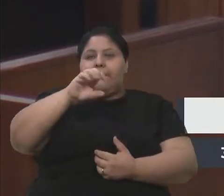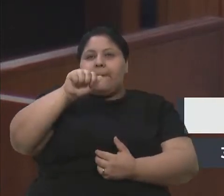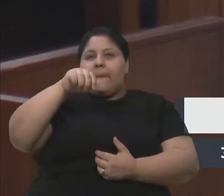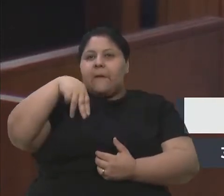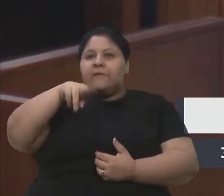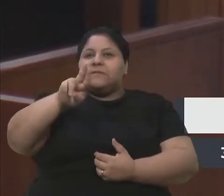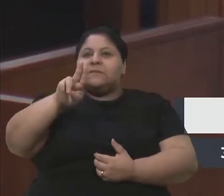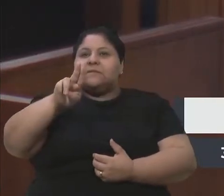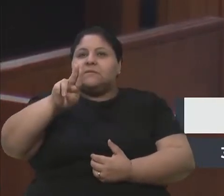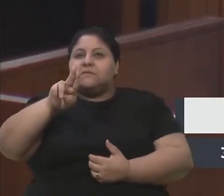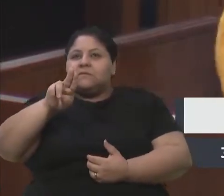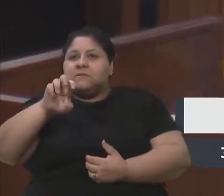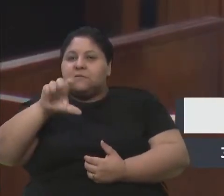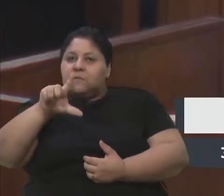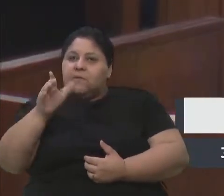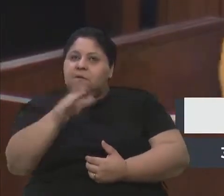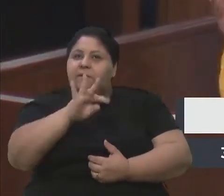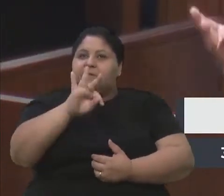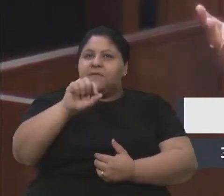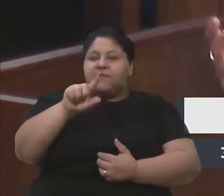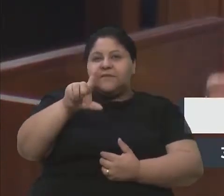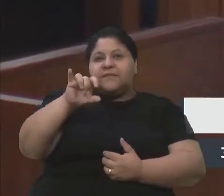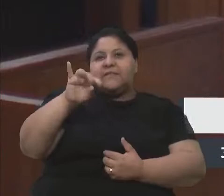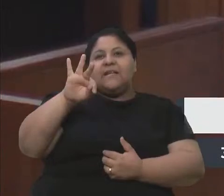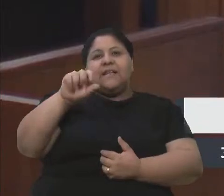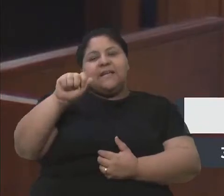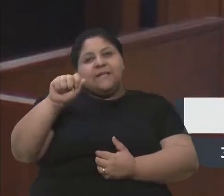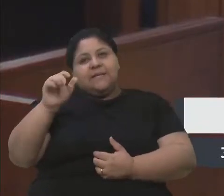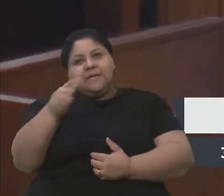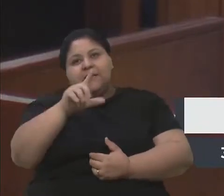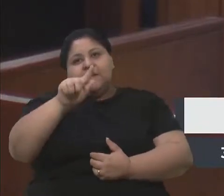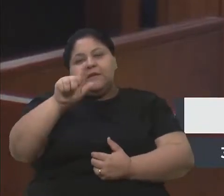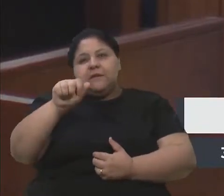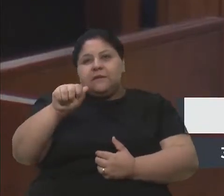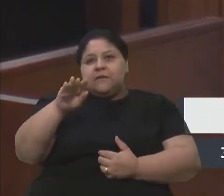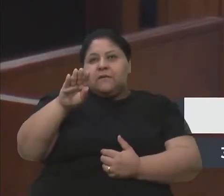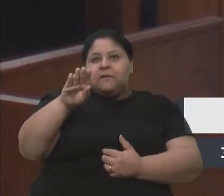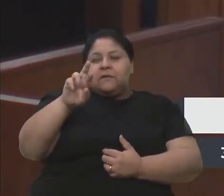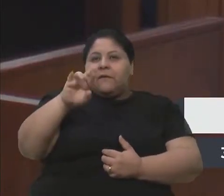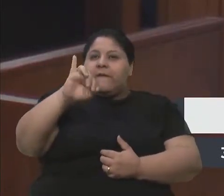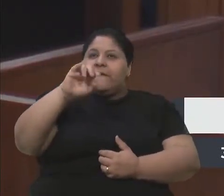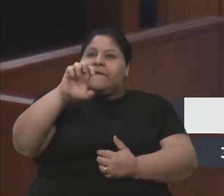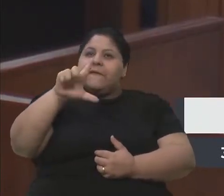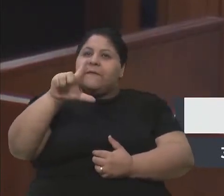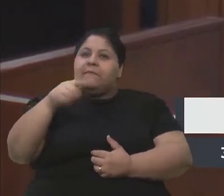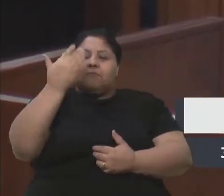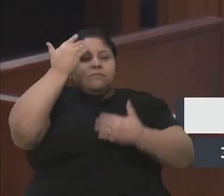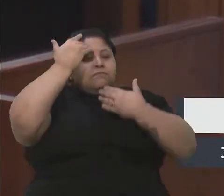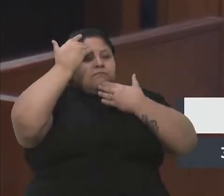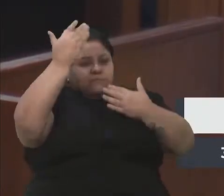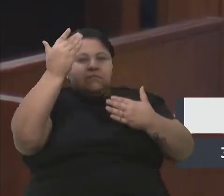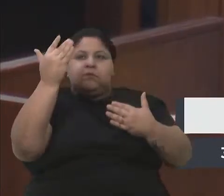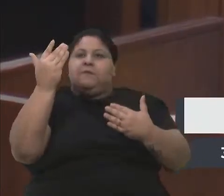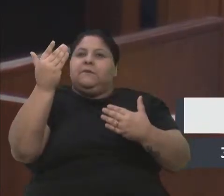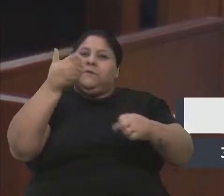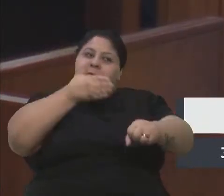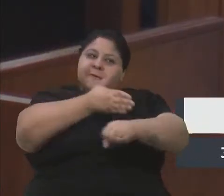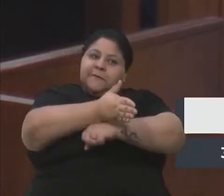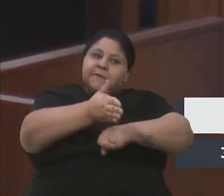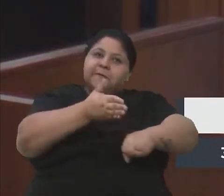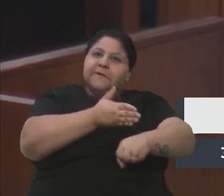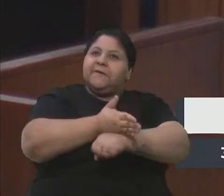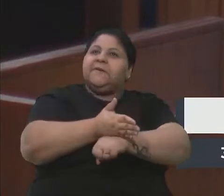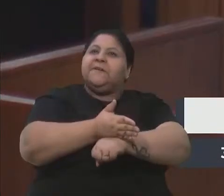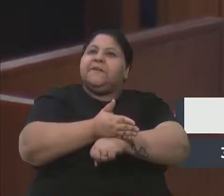Gabriela, estagiários e assessores do gabinete, muito obrigada pela participação, né, por aceitarem as